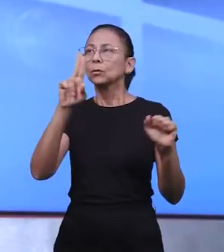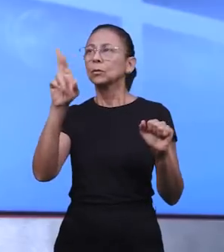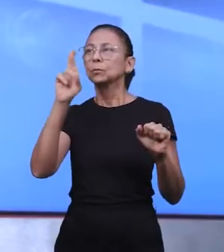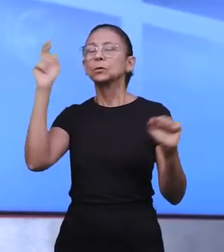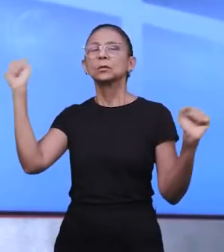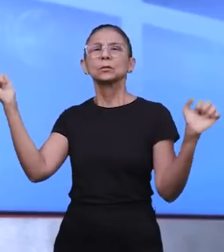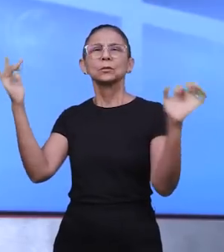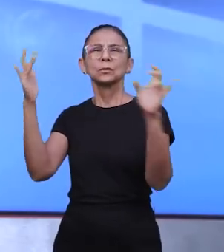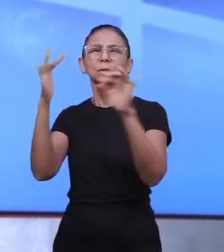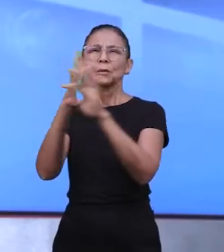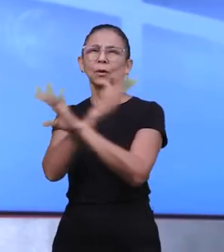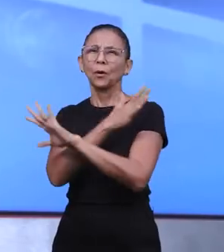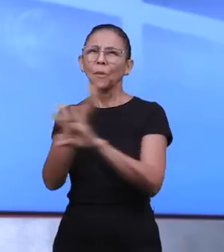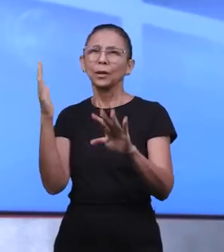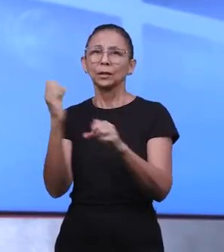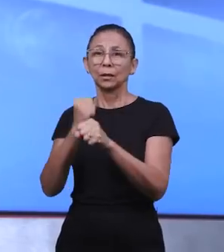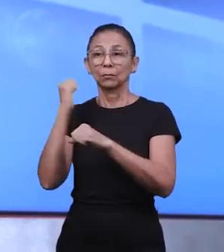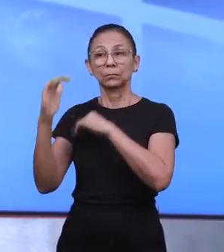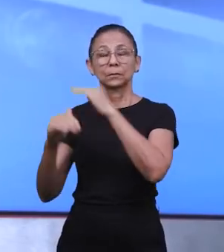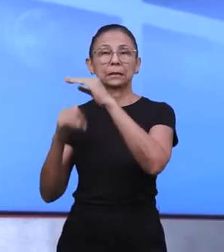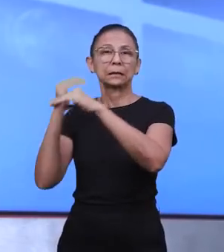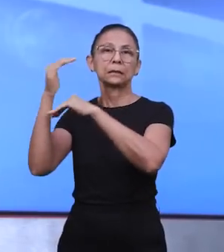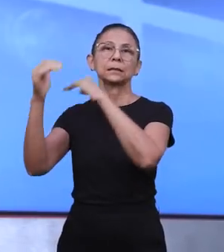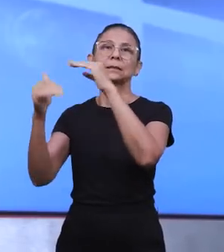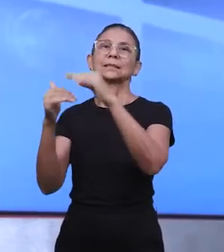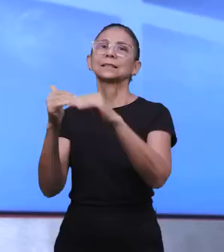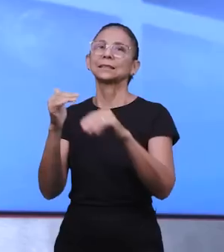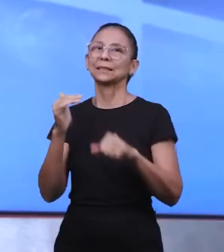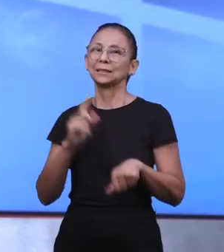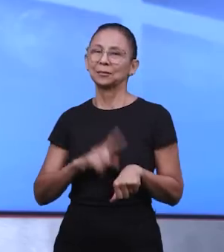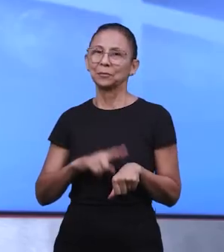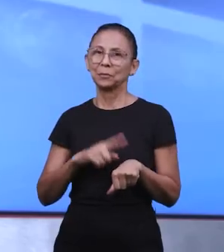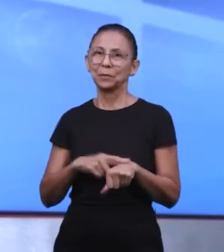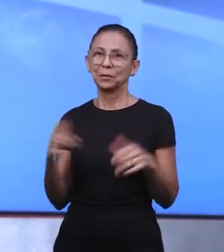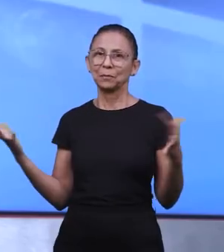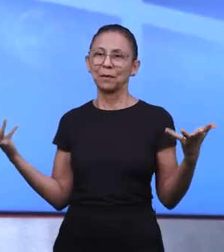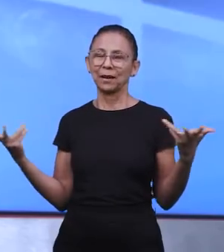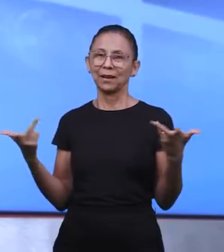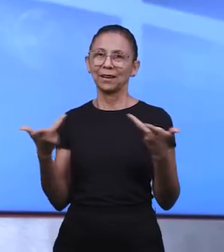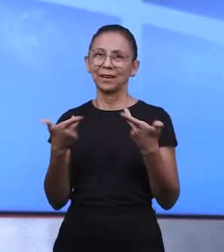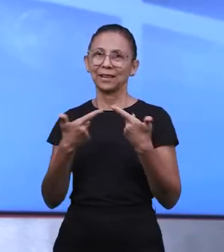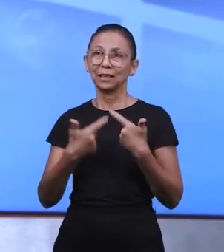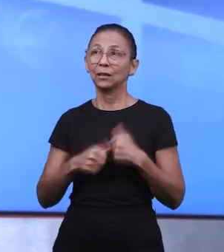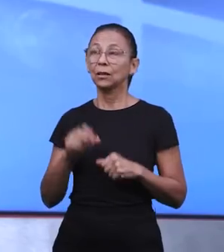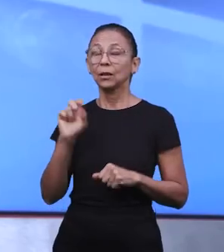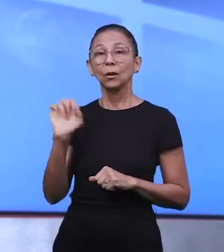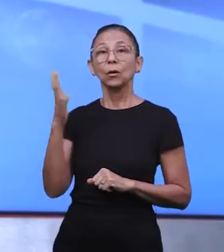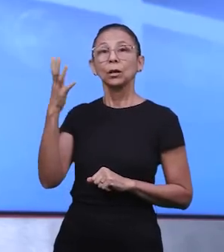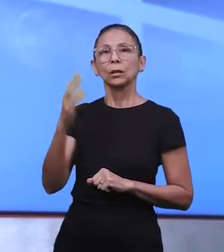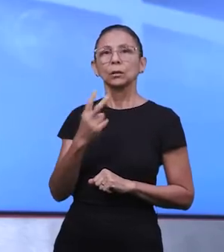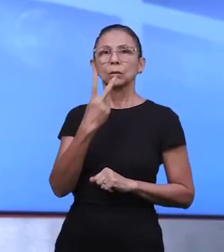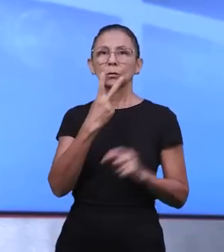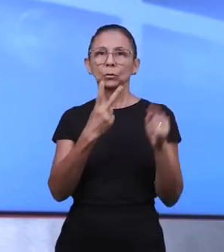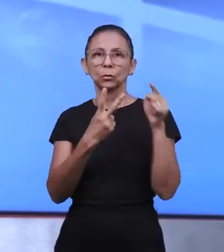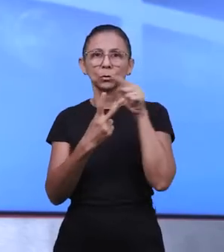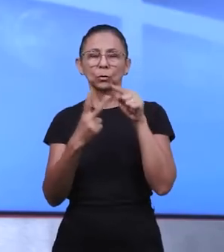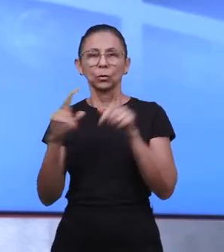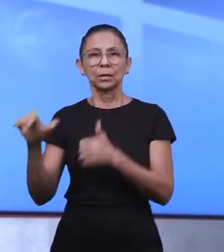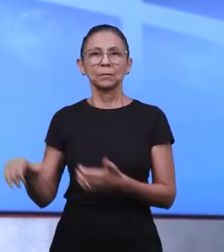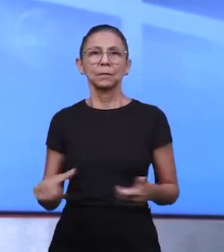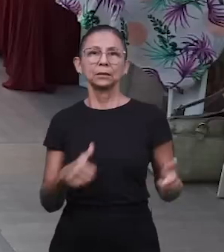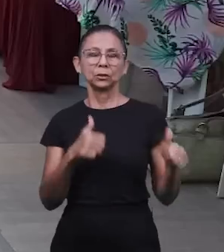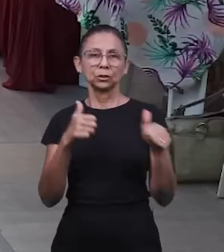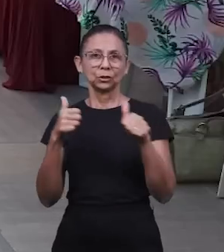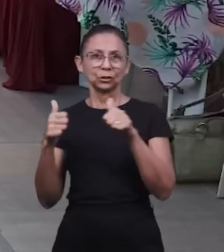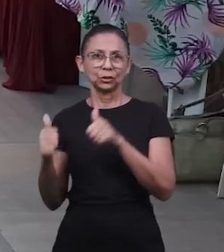por serem sinais do crescimento desta obra maravilhosa. E olha, aconteceram ali 2 batismos, tá? Uma na